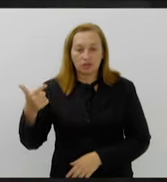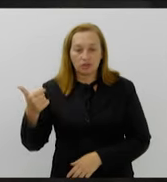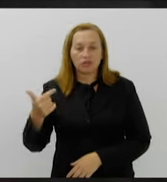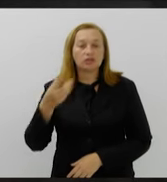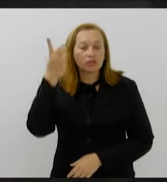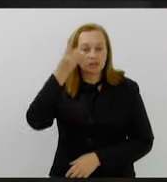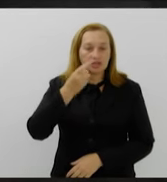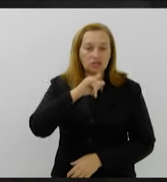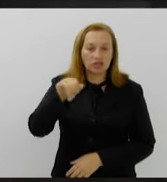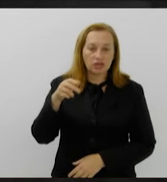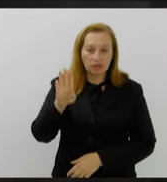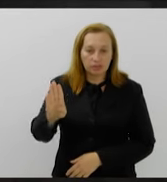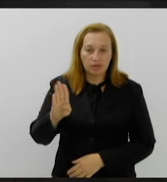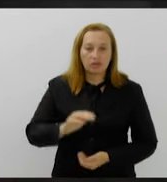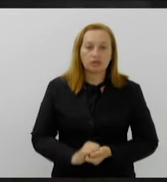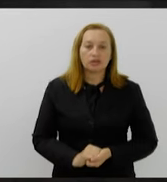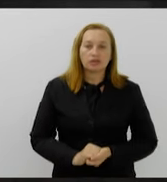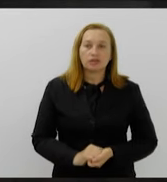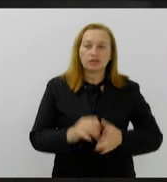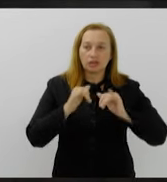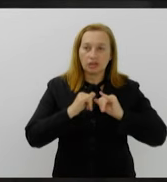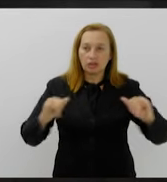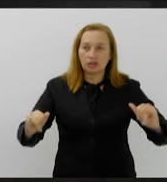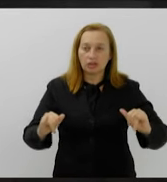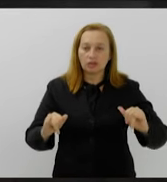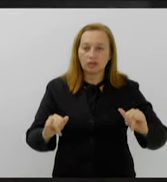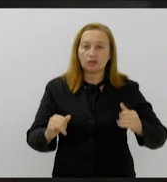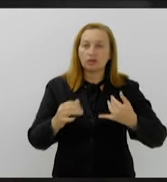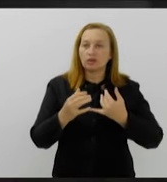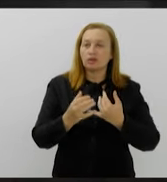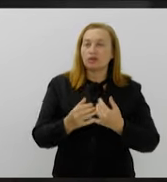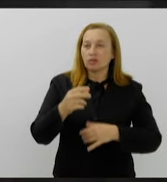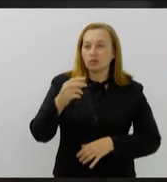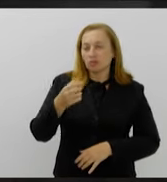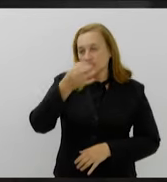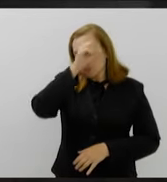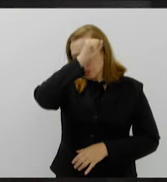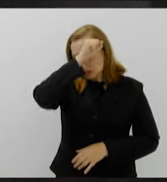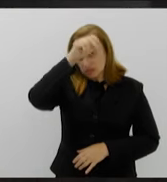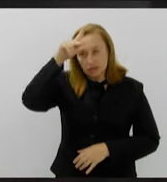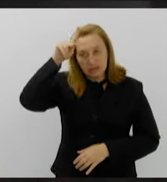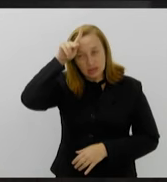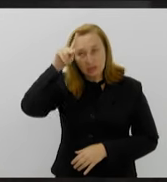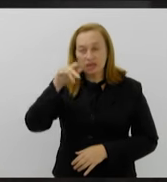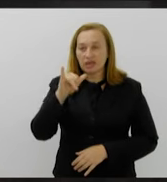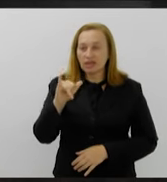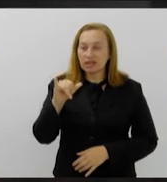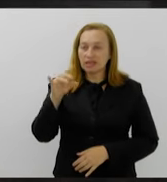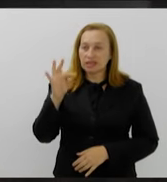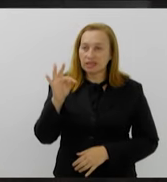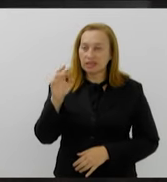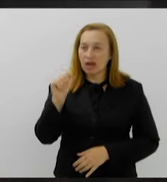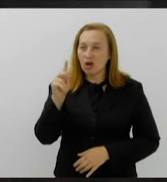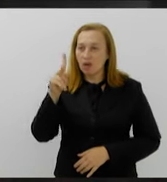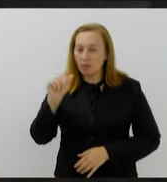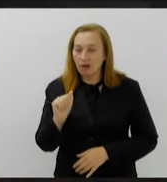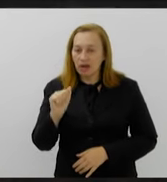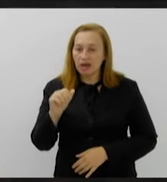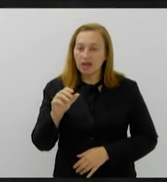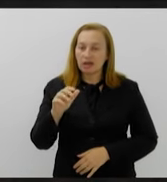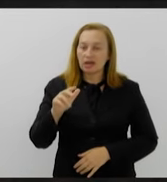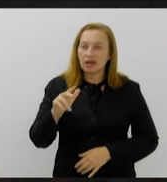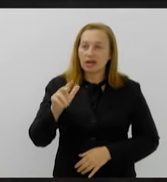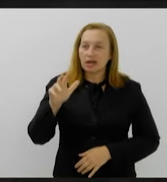deputado Jair bitencur que declara o município de Italva como a capital da Cavalgada pareceres das comissões Constituição e justiça